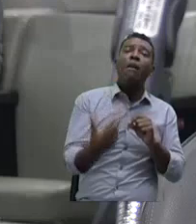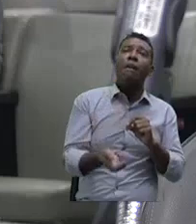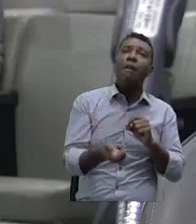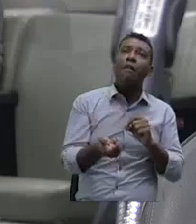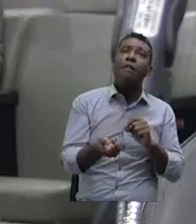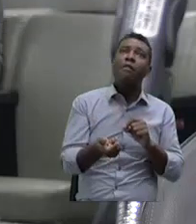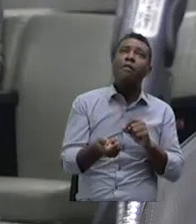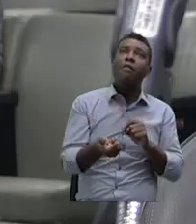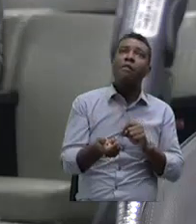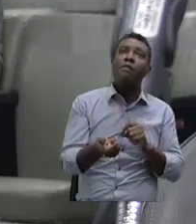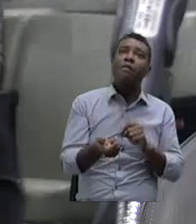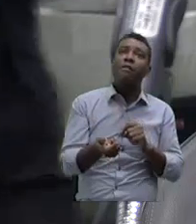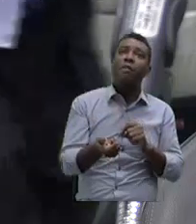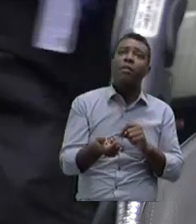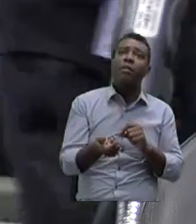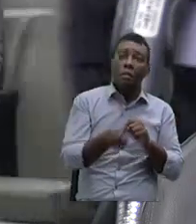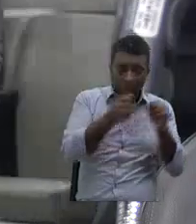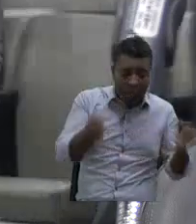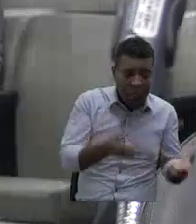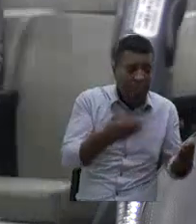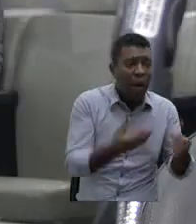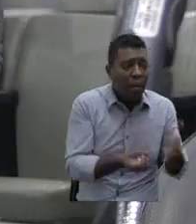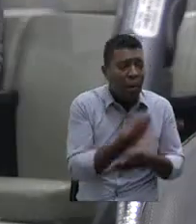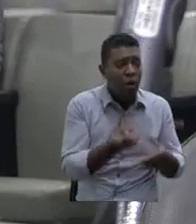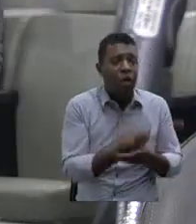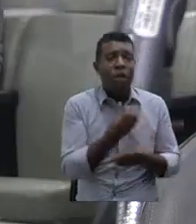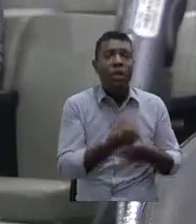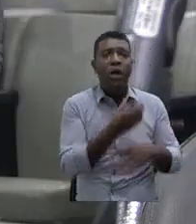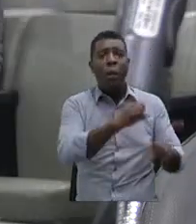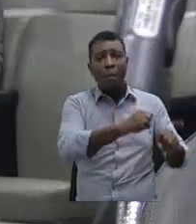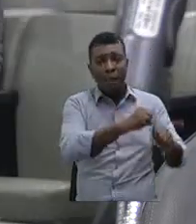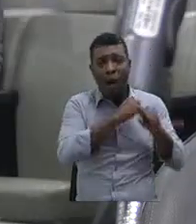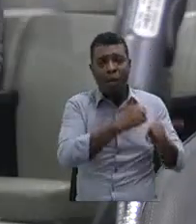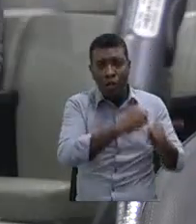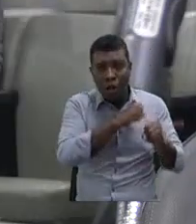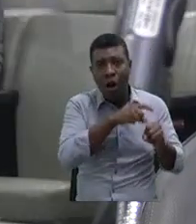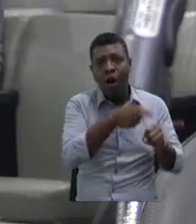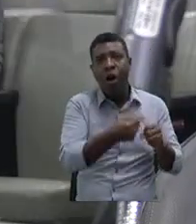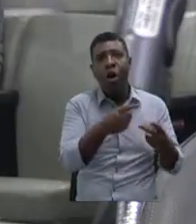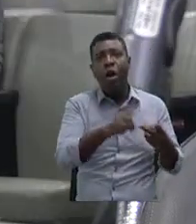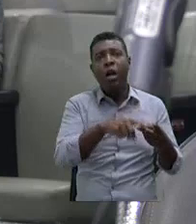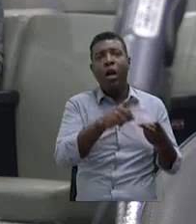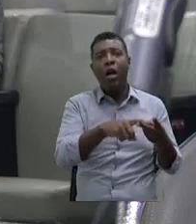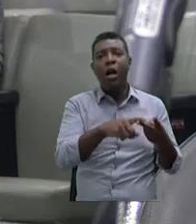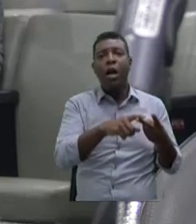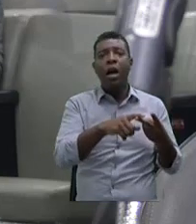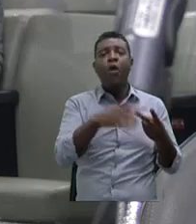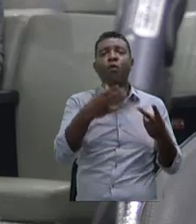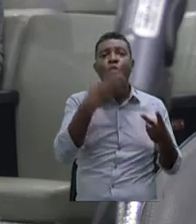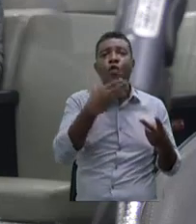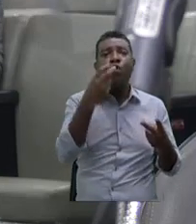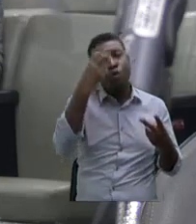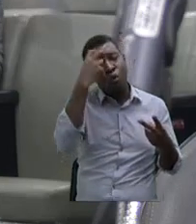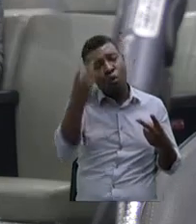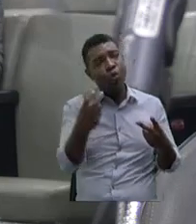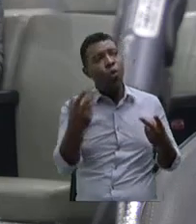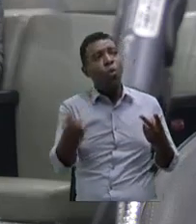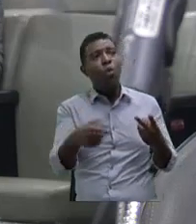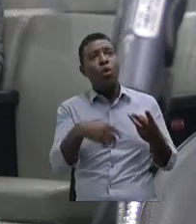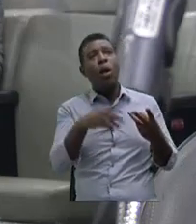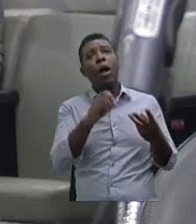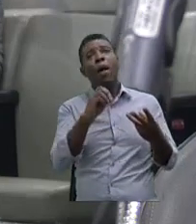a produção da mandioca, a fruticultura, para que a gente tenha também elementos fundantes que